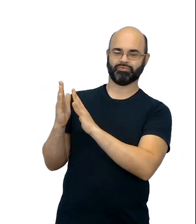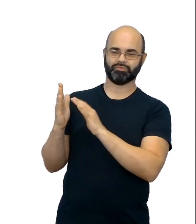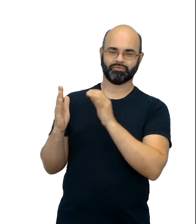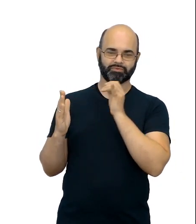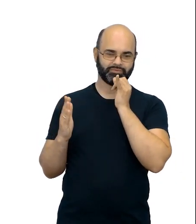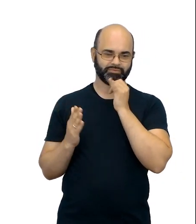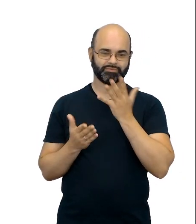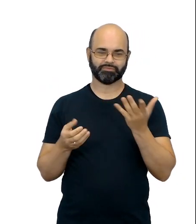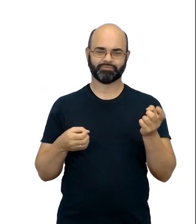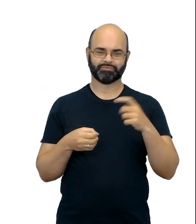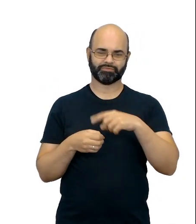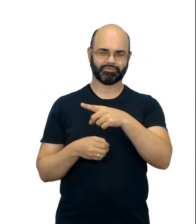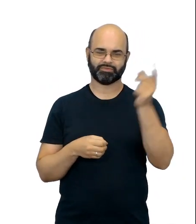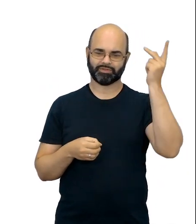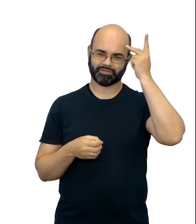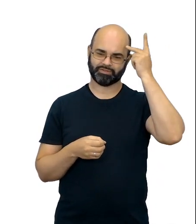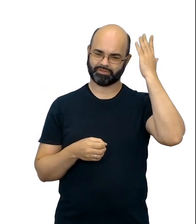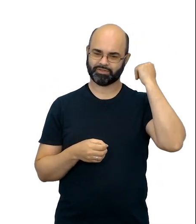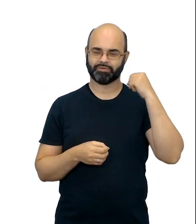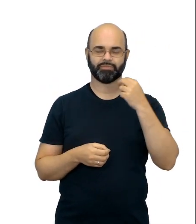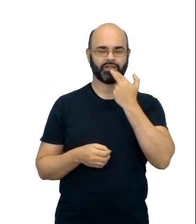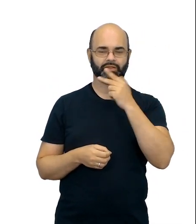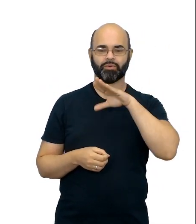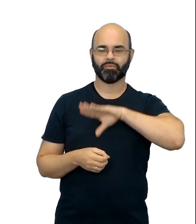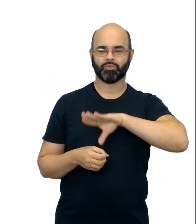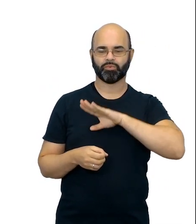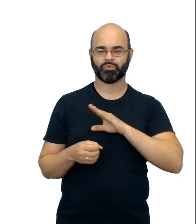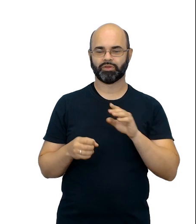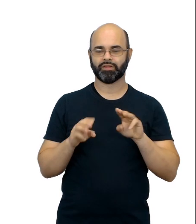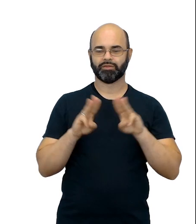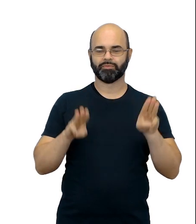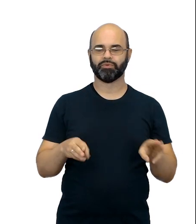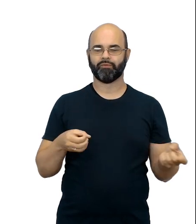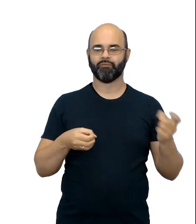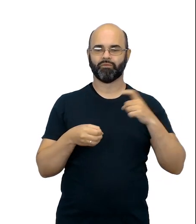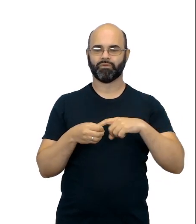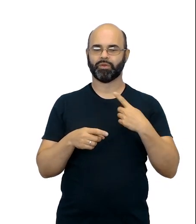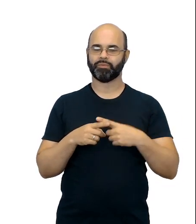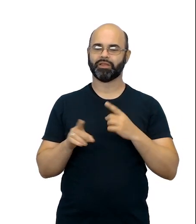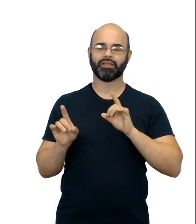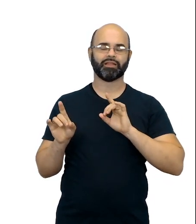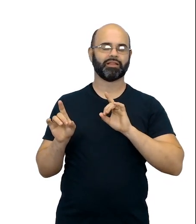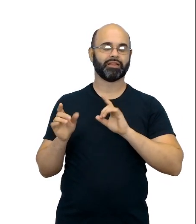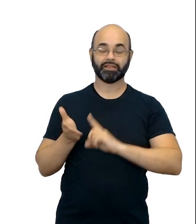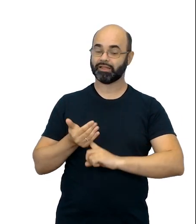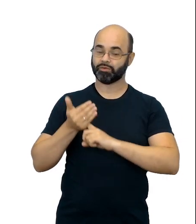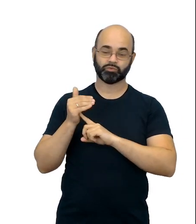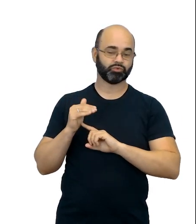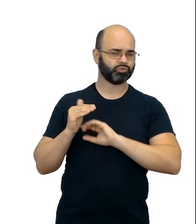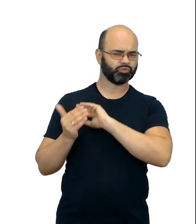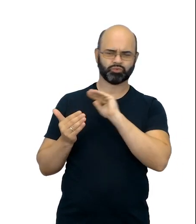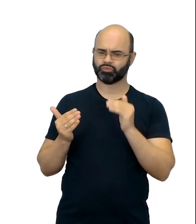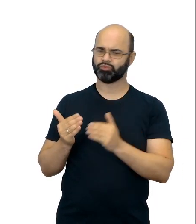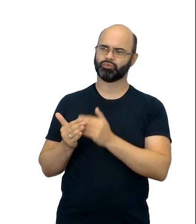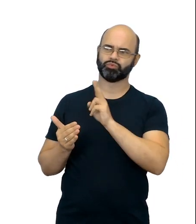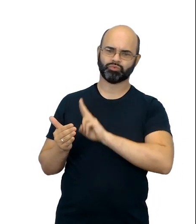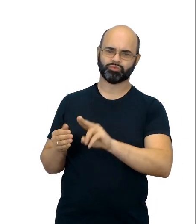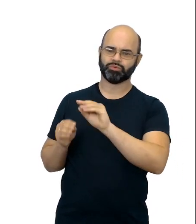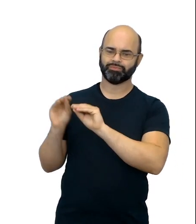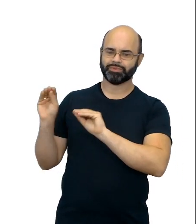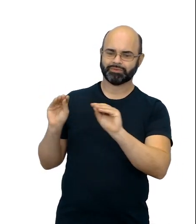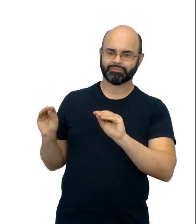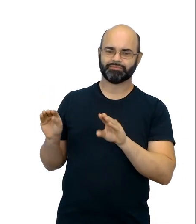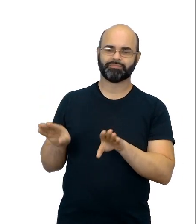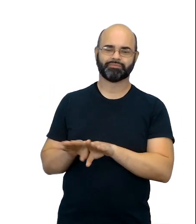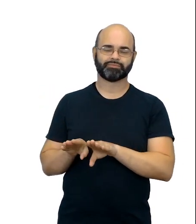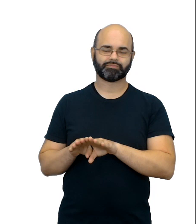Paulo sabe, o Museu da Língua Portuguesa, onde toda a tecnologia está ali presente também, e não exatamente naquele